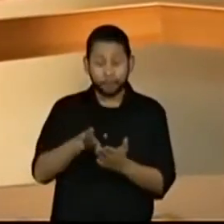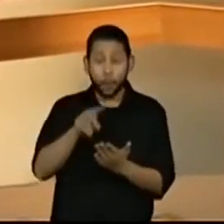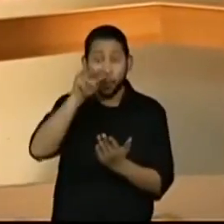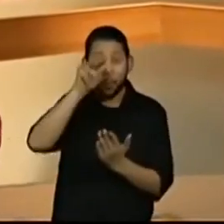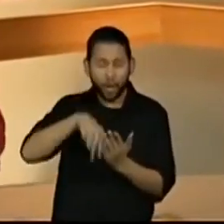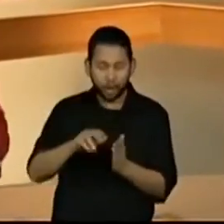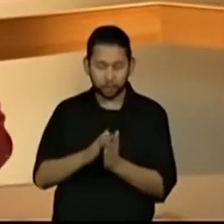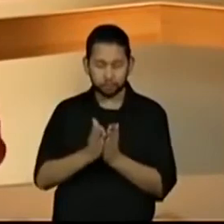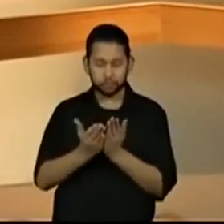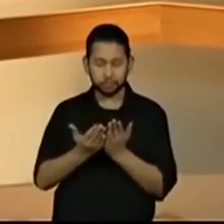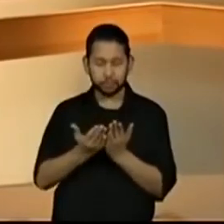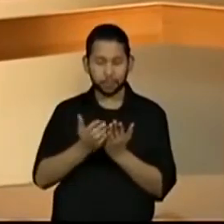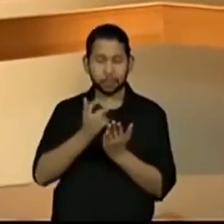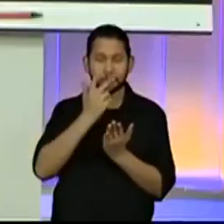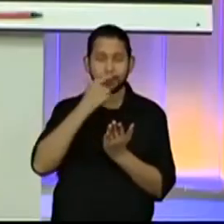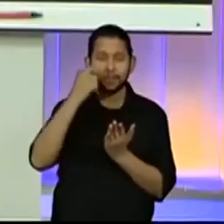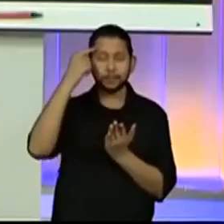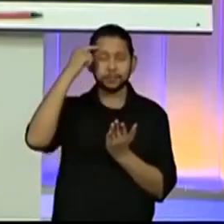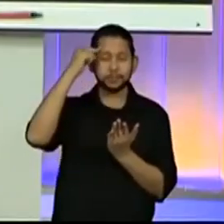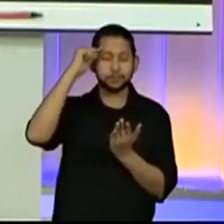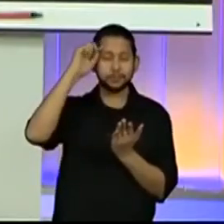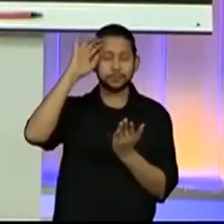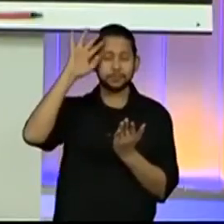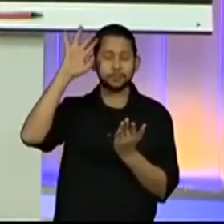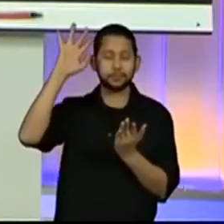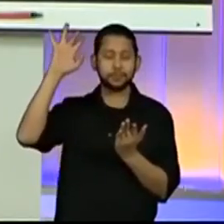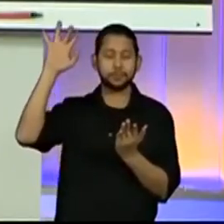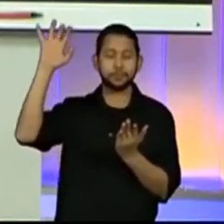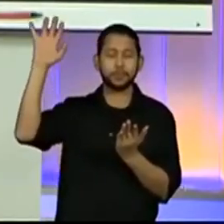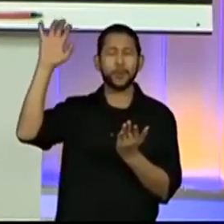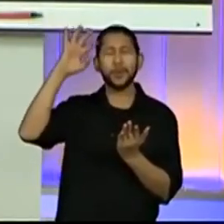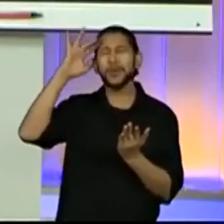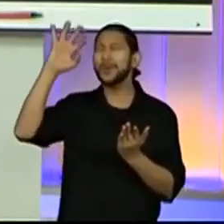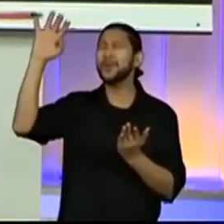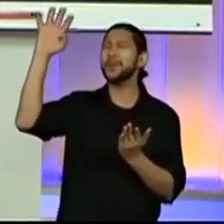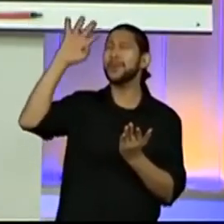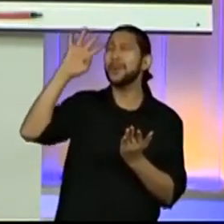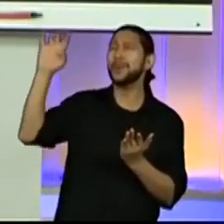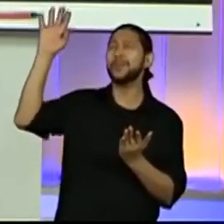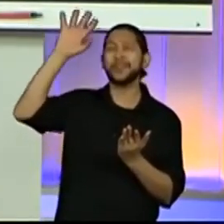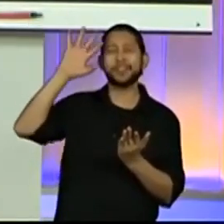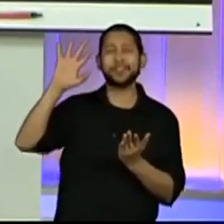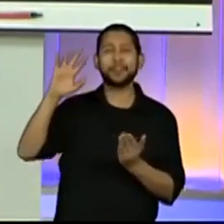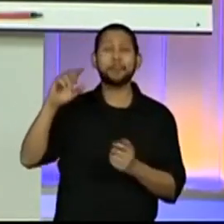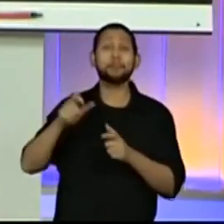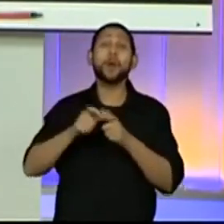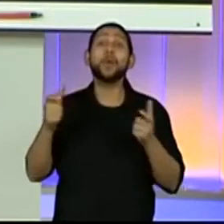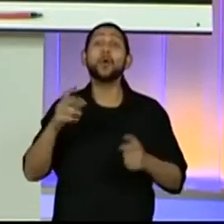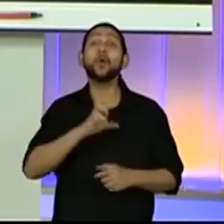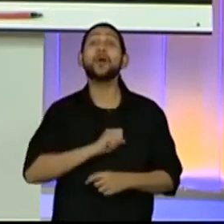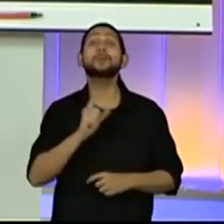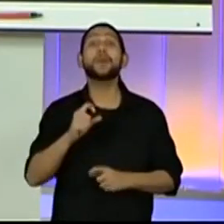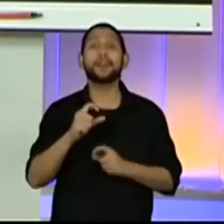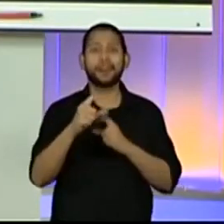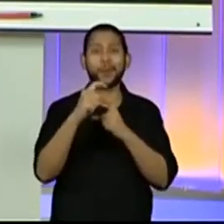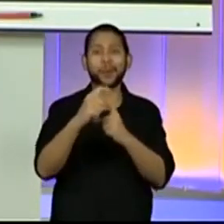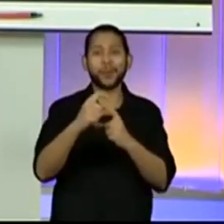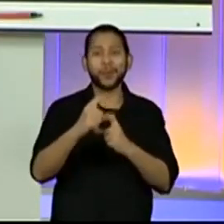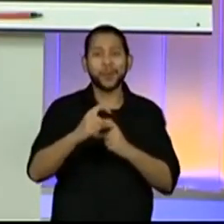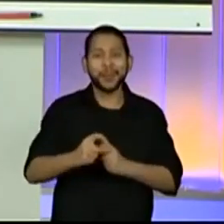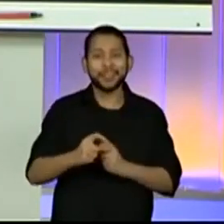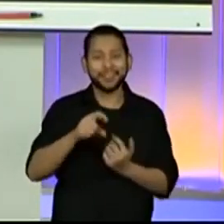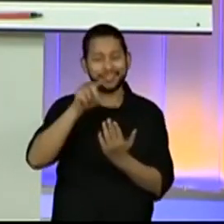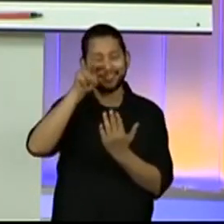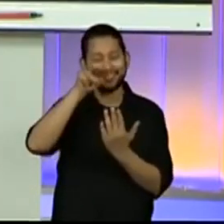na história. Tem crianças que amam os gibis, têm como literatura livre as histórias em quadrinho. Isso é